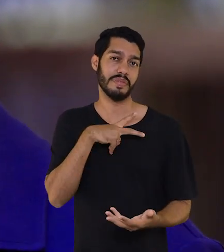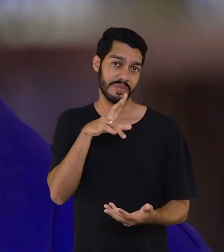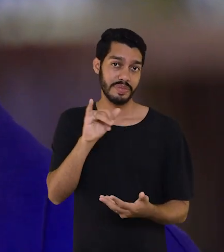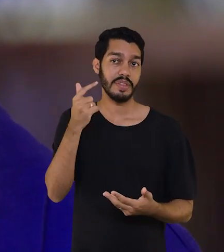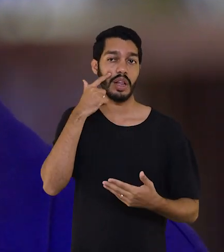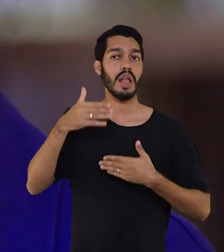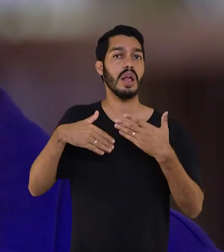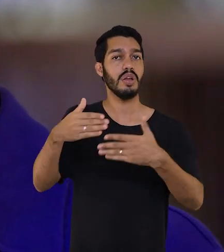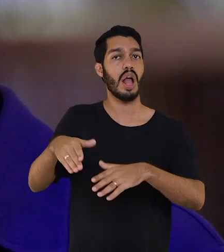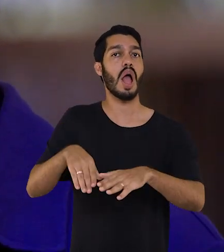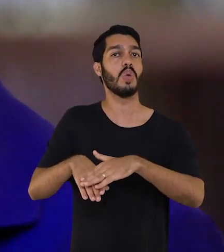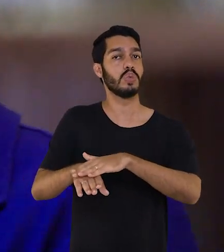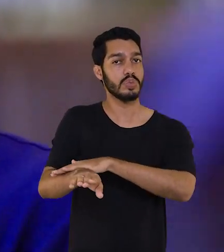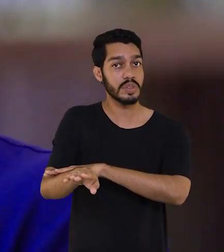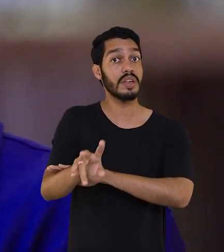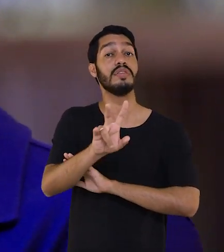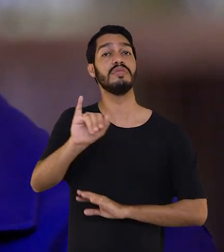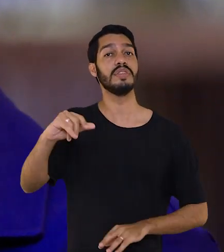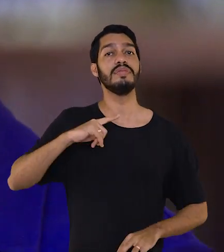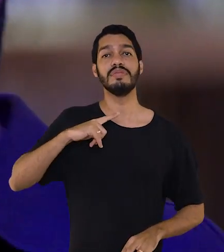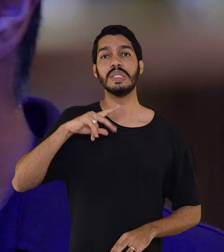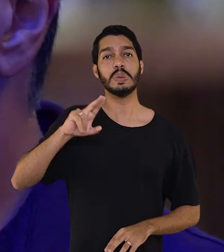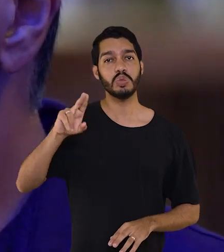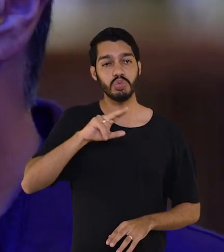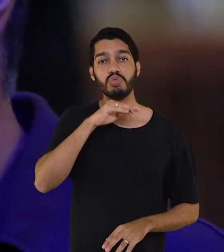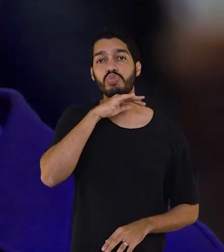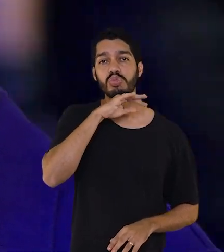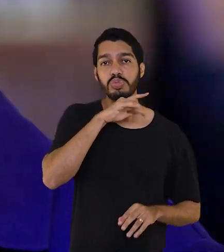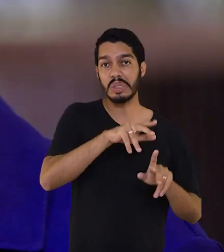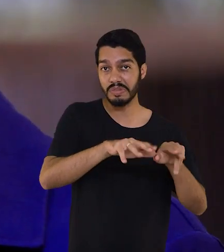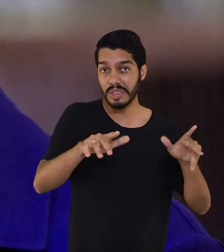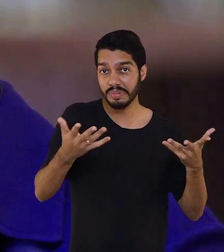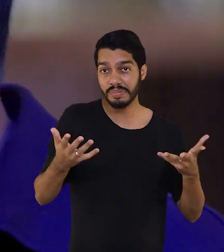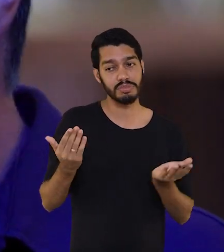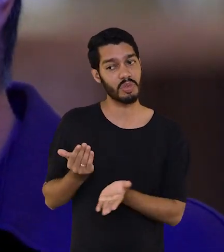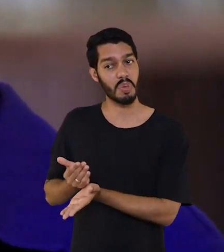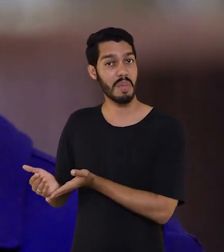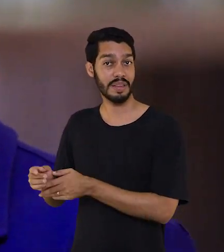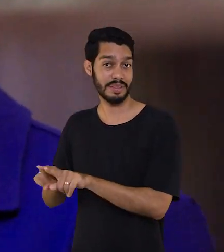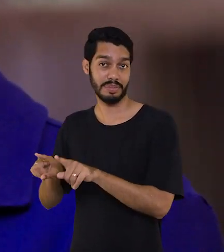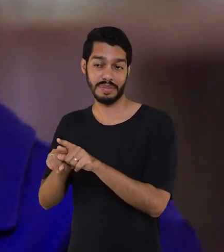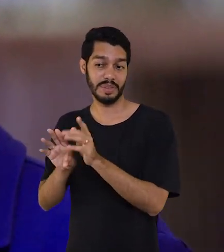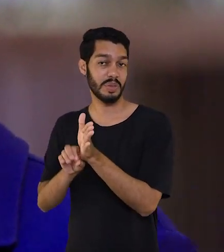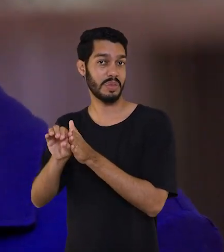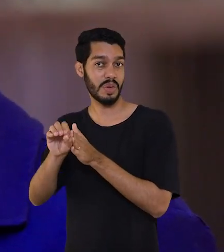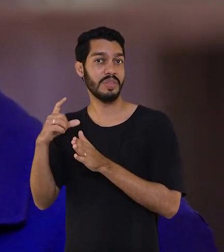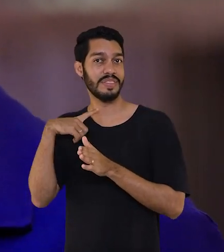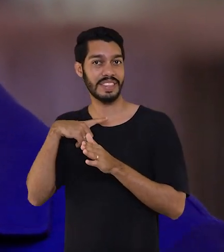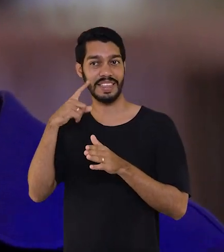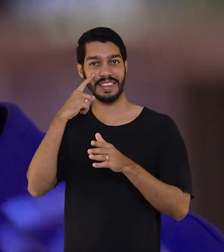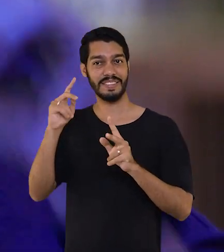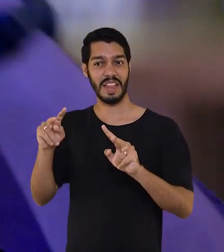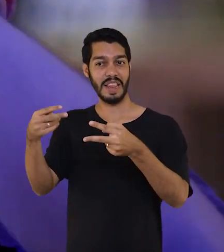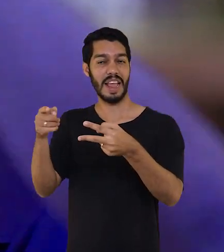natural. Ou seja, a gente vai ter de se acostumar, vai ter uso para coisa ruim, assim como no começo com o